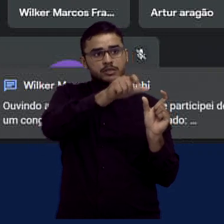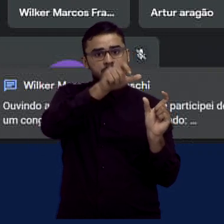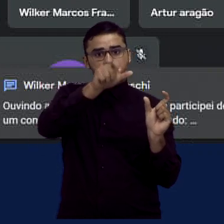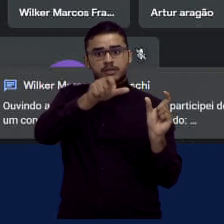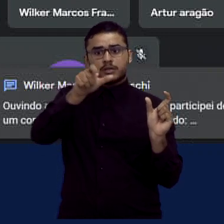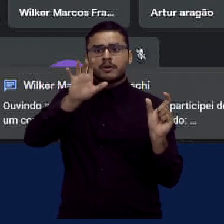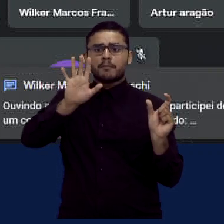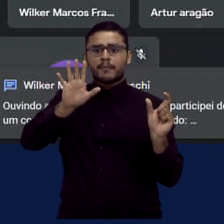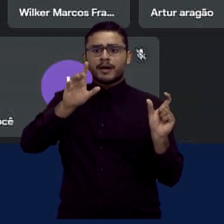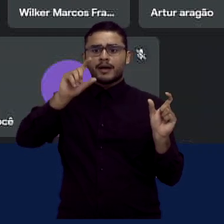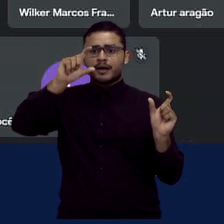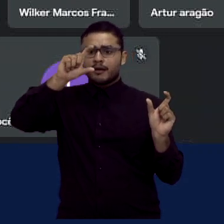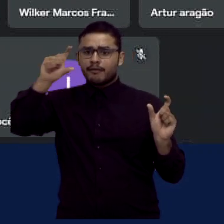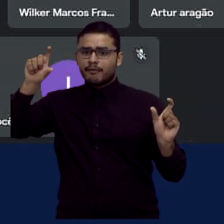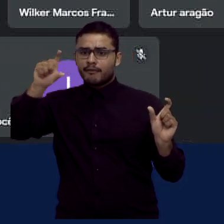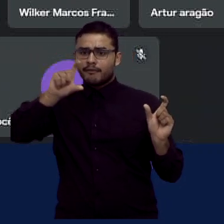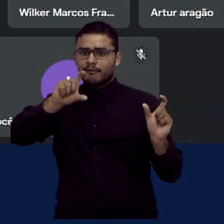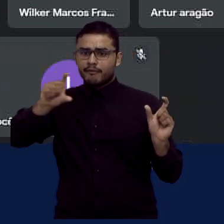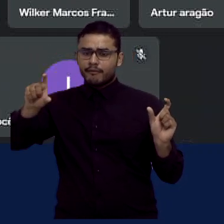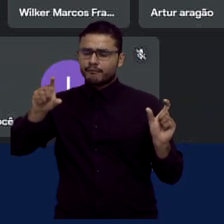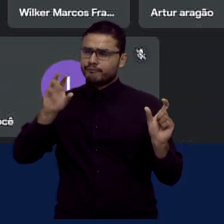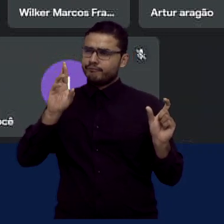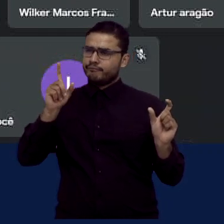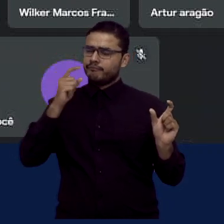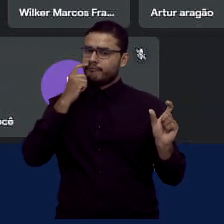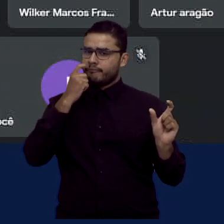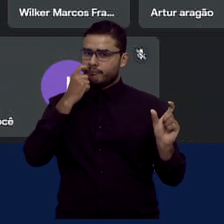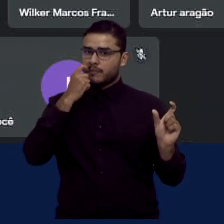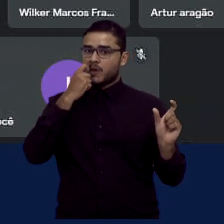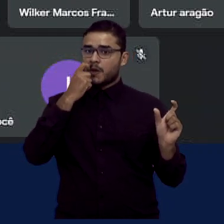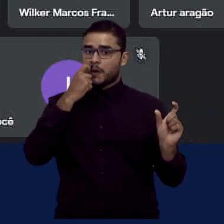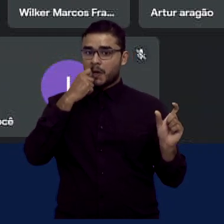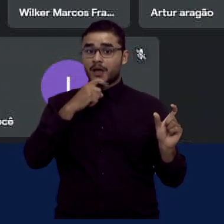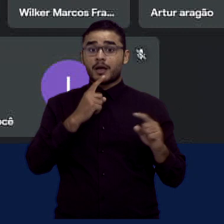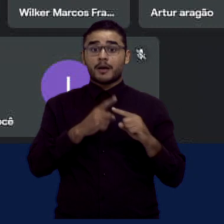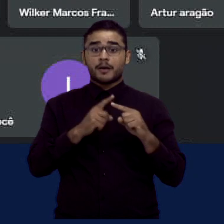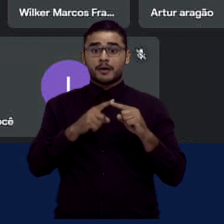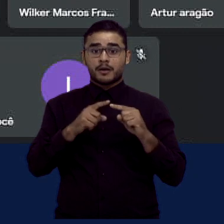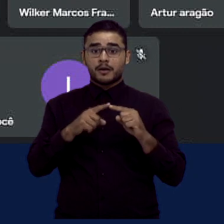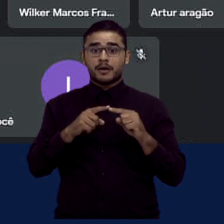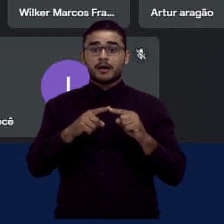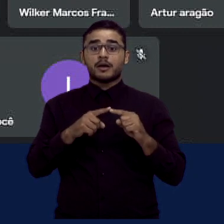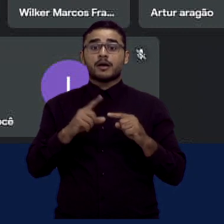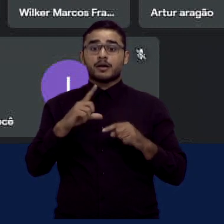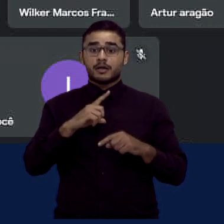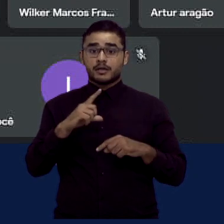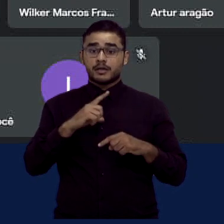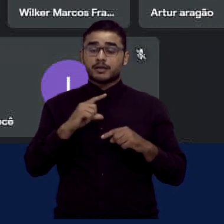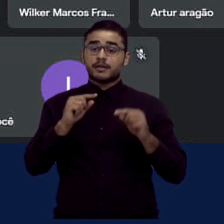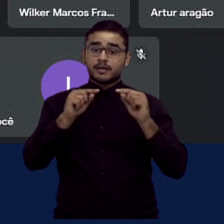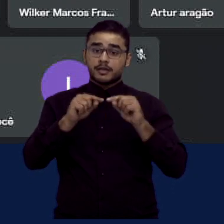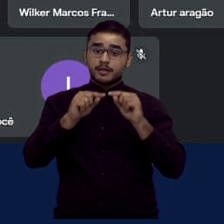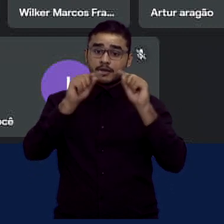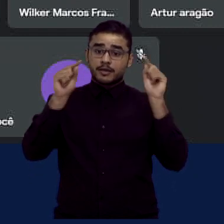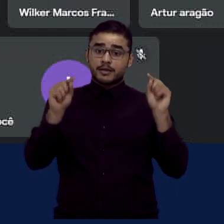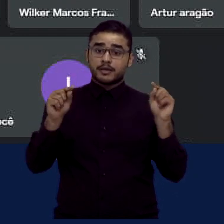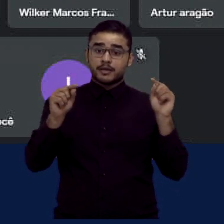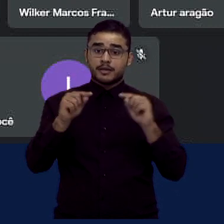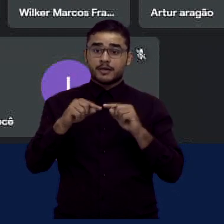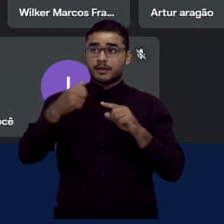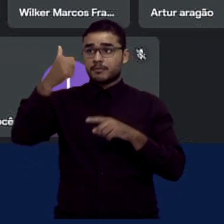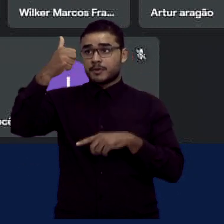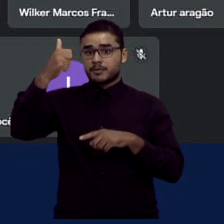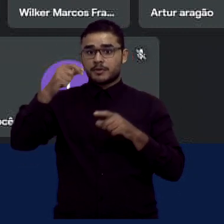é um quadro acima e um quadro abaixo. E aí você tem o quê? O coração na parte de cima e o coração na parte de baixo, meio que